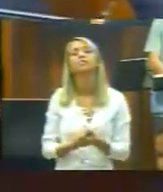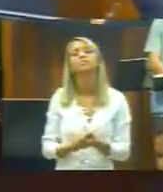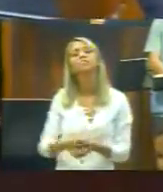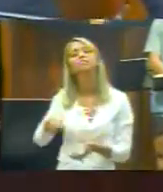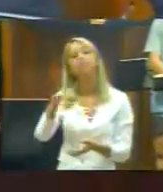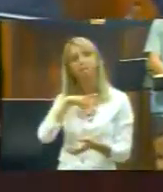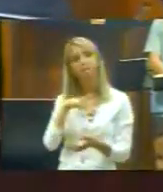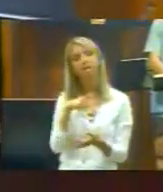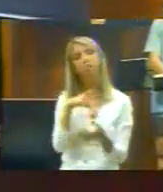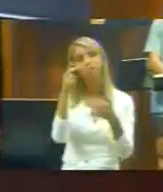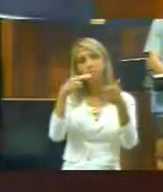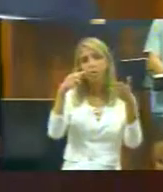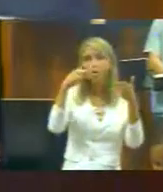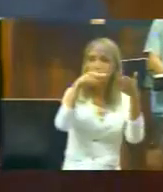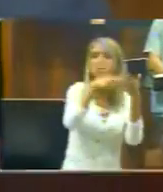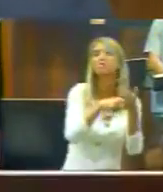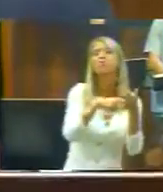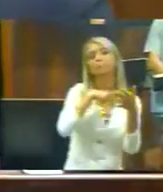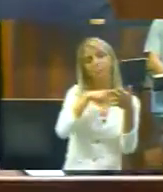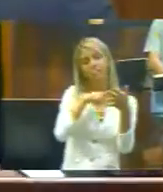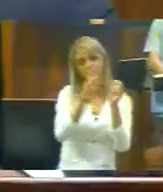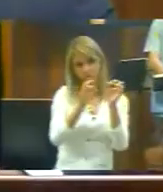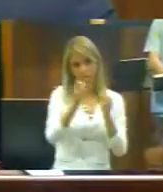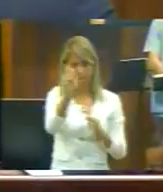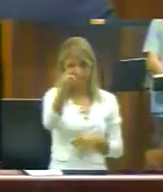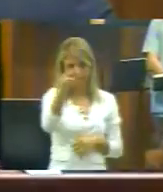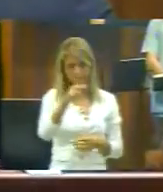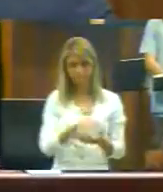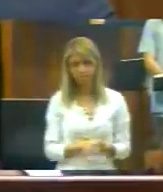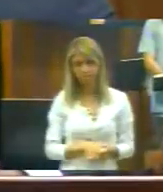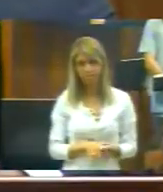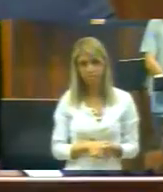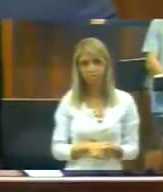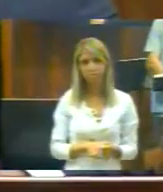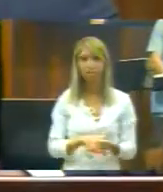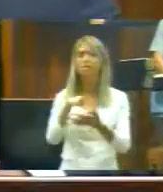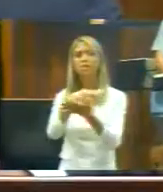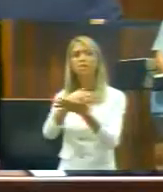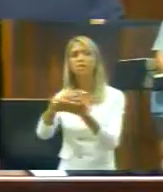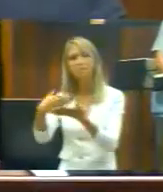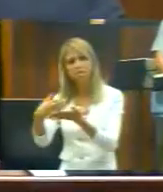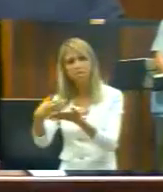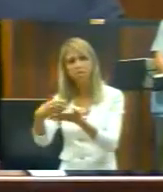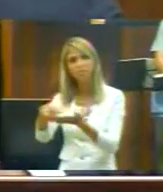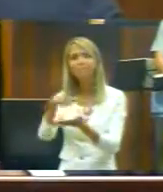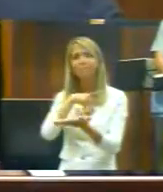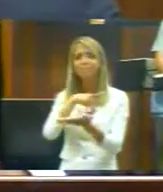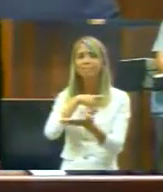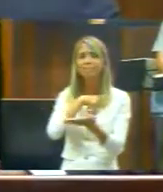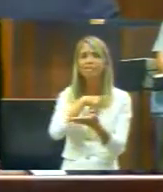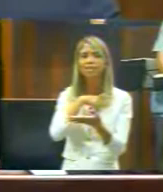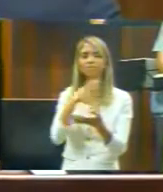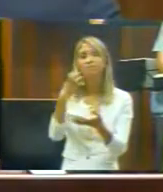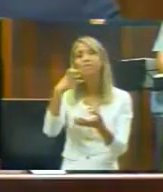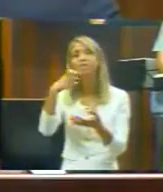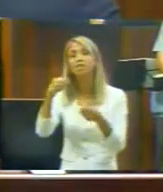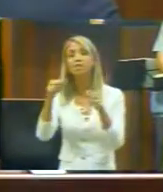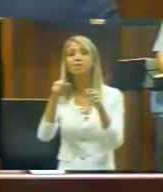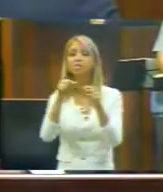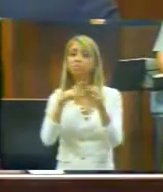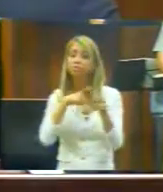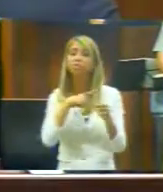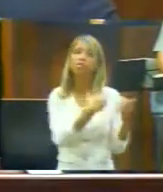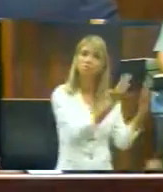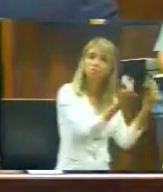com esse projeto. O projeto começou com uma iniciativa de fazer com que jovens parlamentares fossem eleitos para que